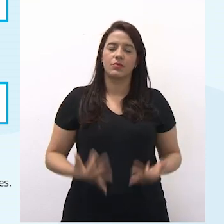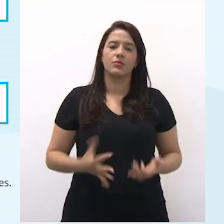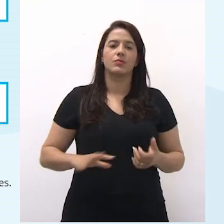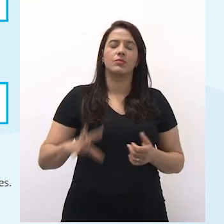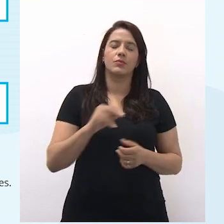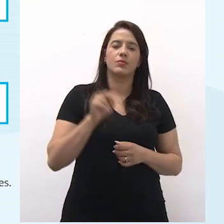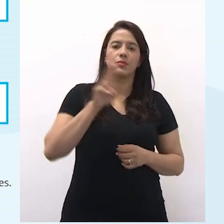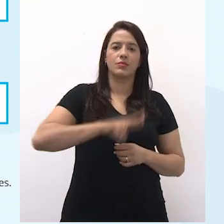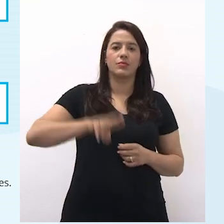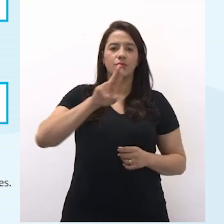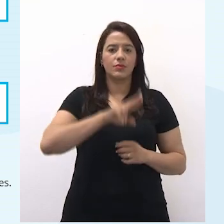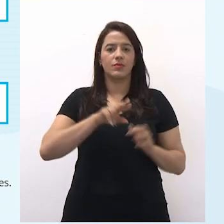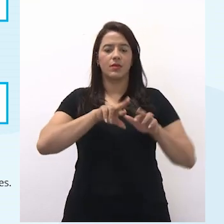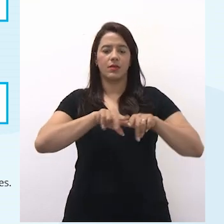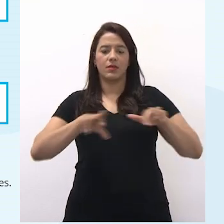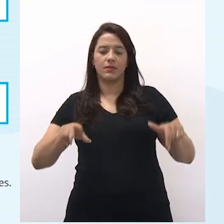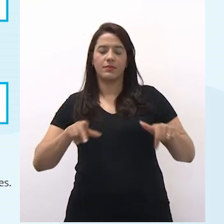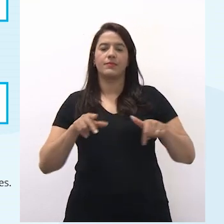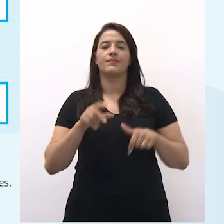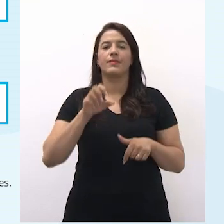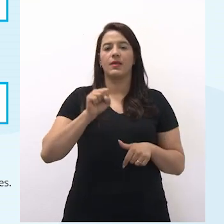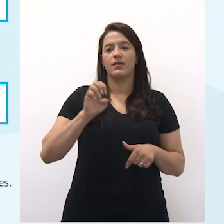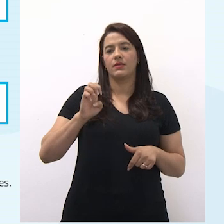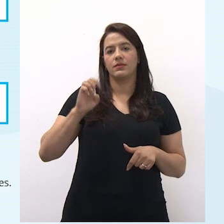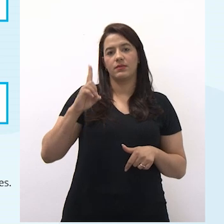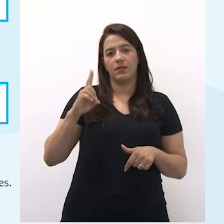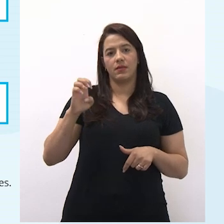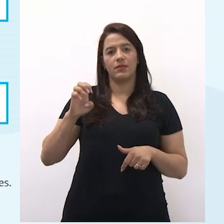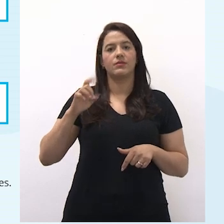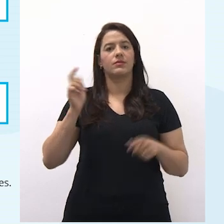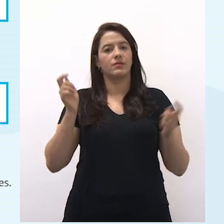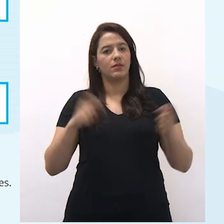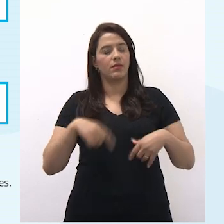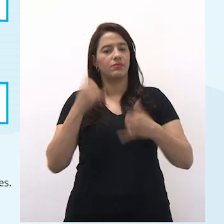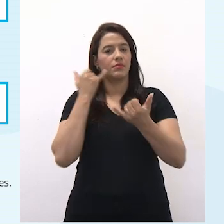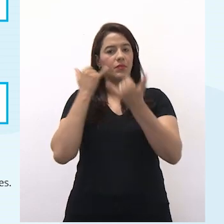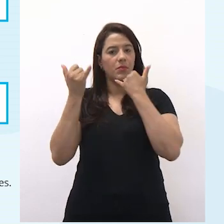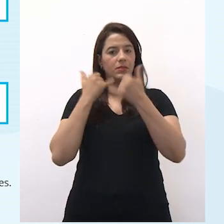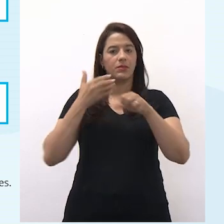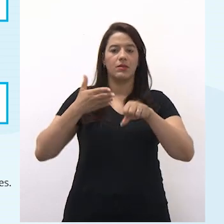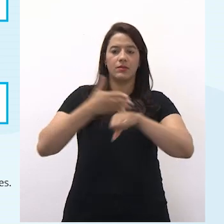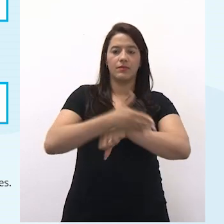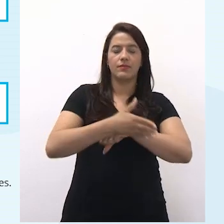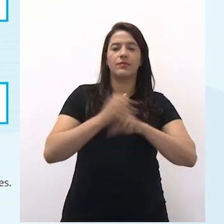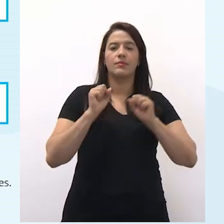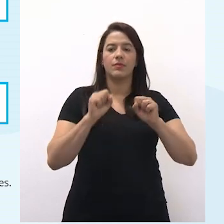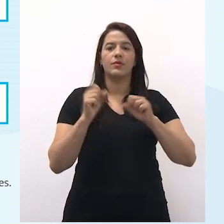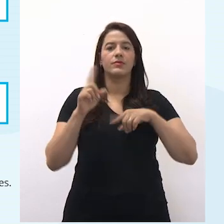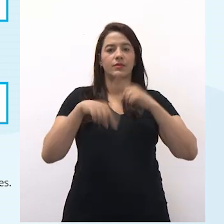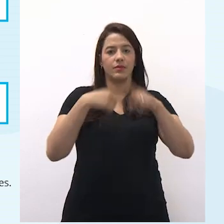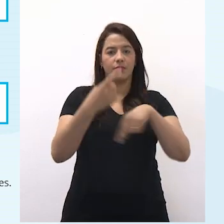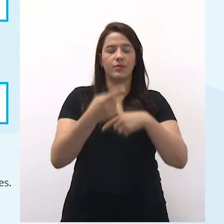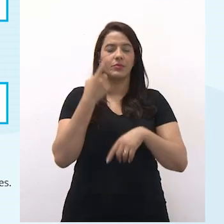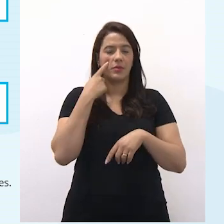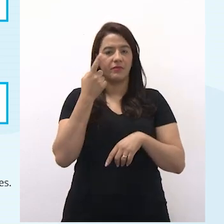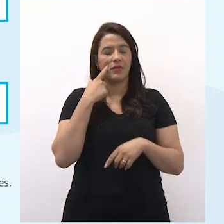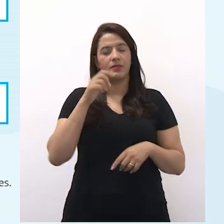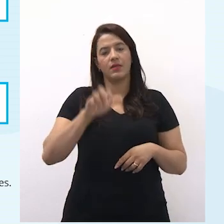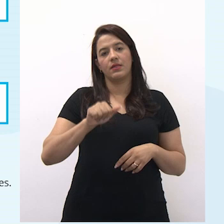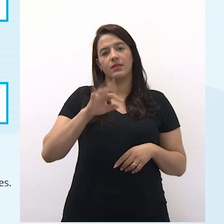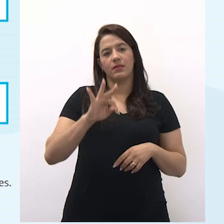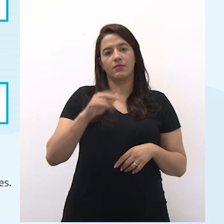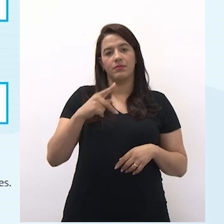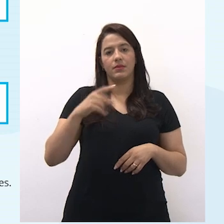utilizar lá até as próprias informações do SED. Então, professores, caso vocês queiram, vocês podem retornar, né, para ver essas formações, que são os